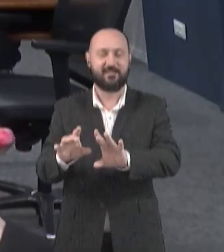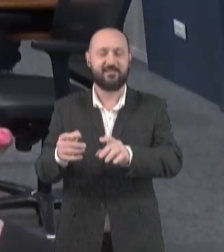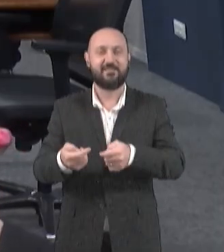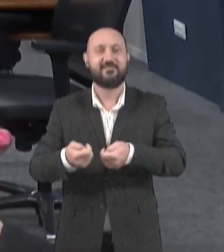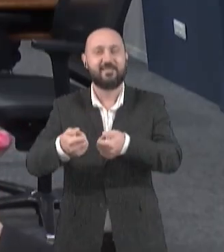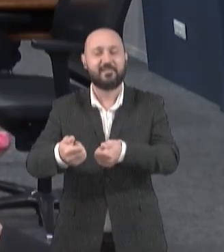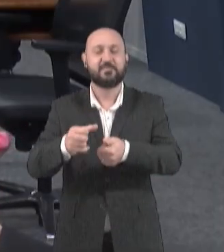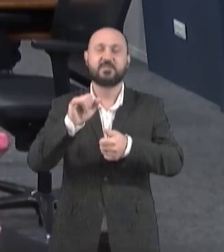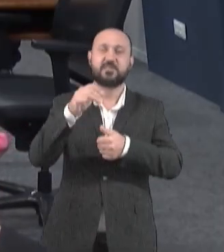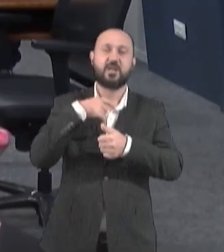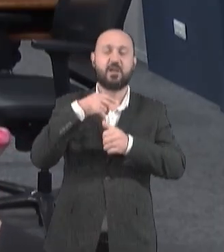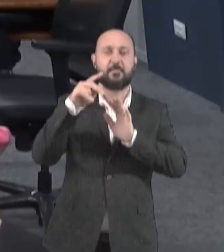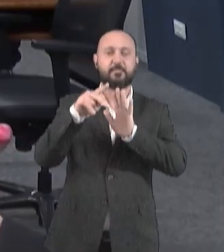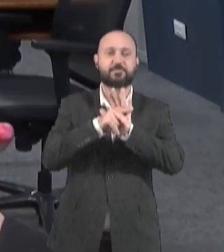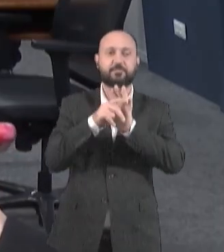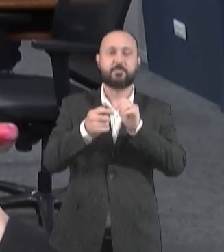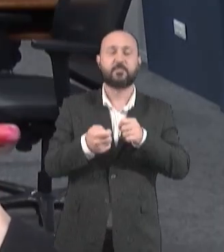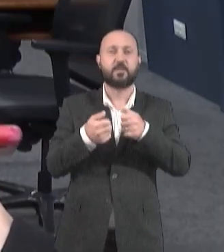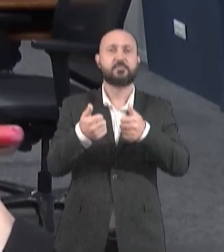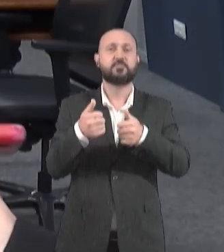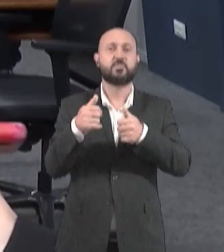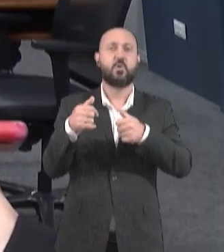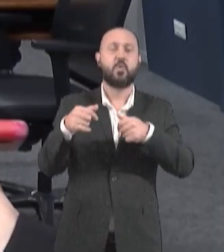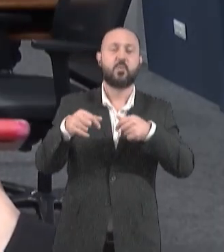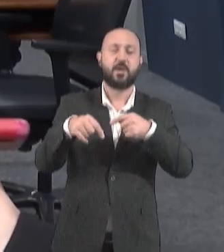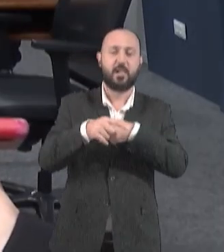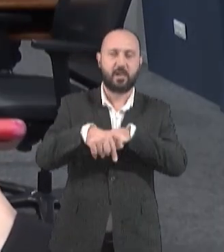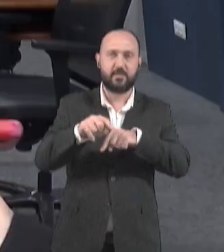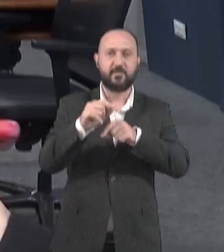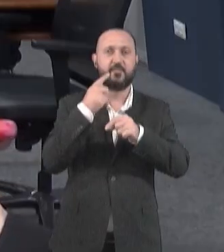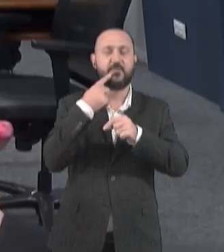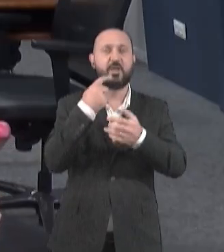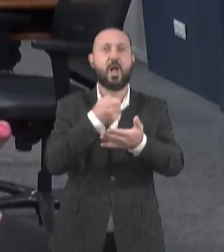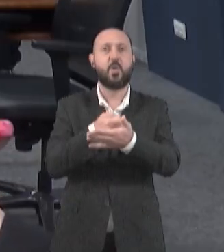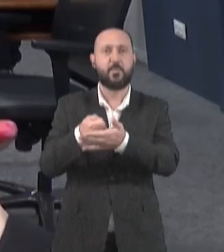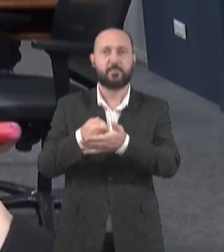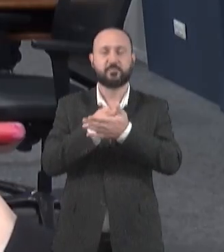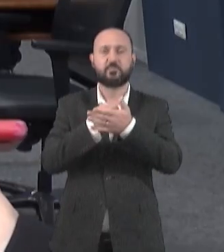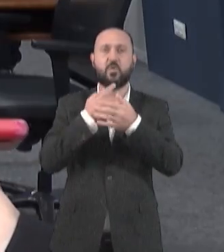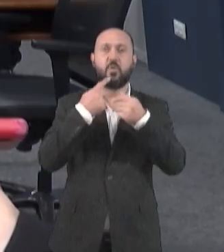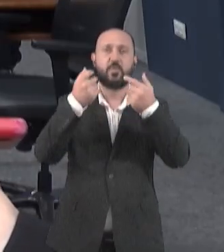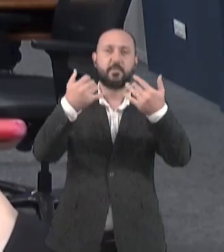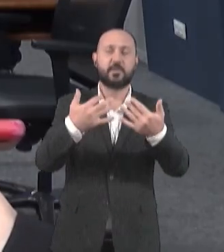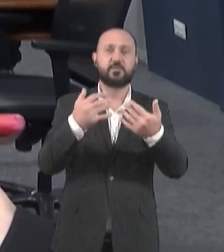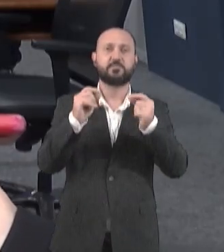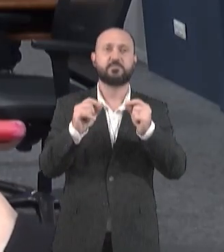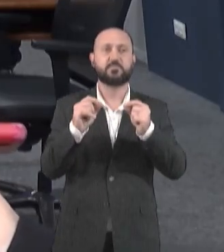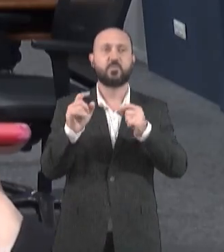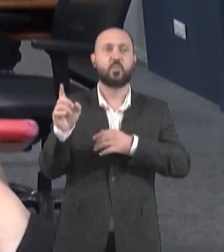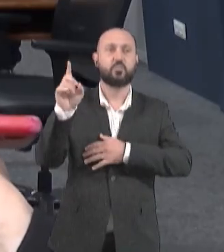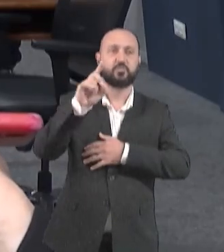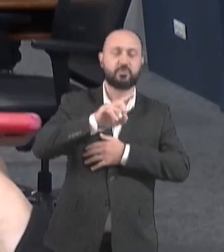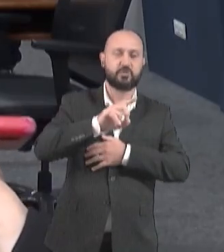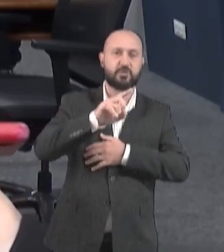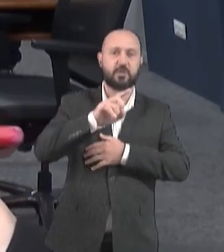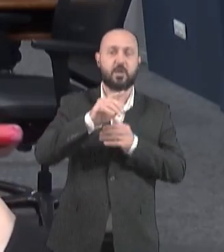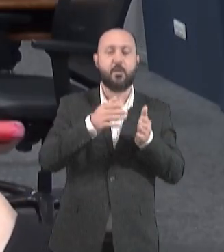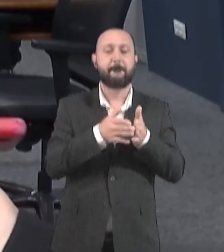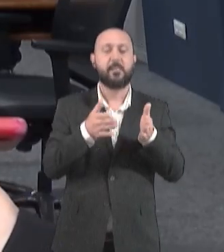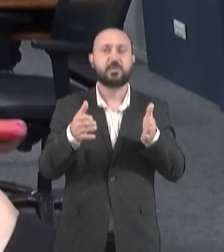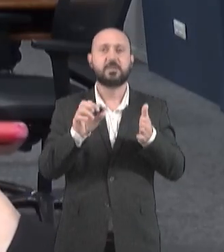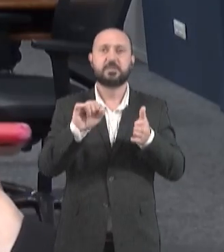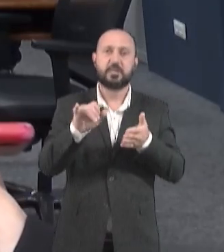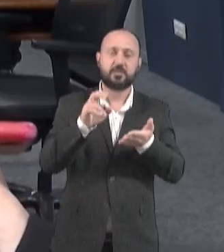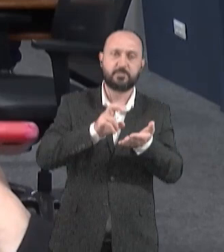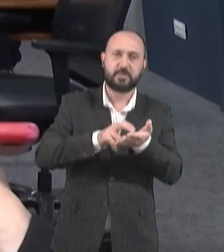tanto a empresa, se ela mesma for entregar, ou a transportadora, ela fica obrigada a dizer, né, o dia e o período,